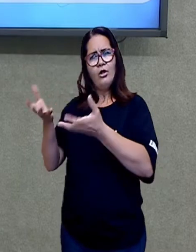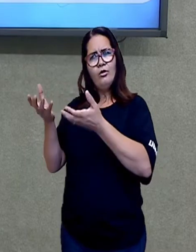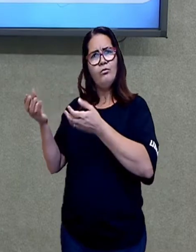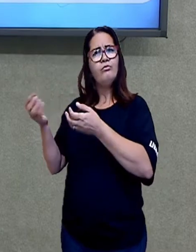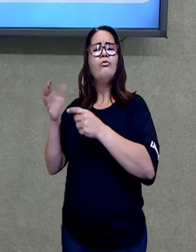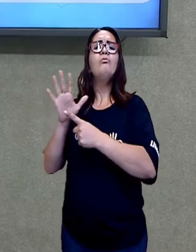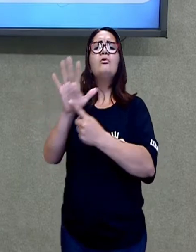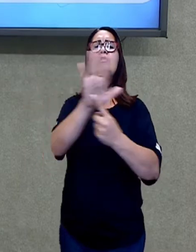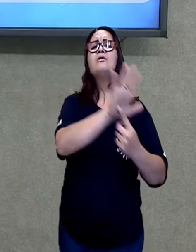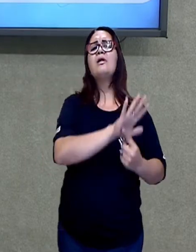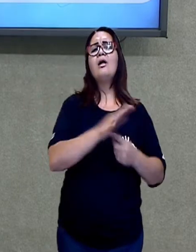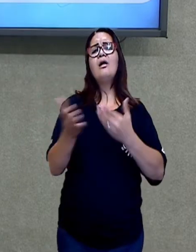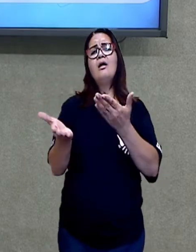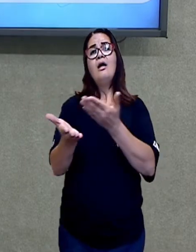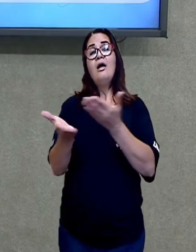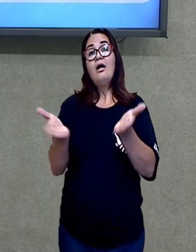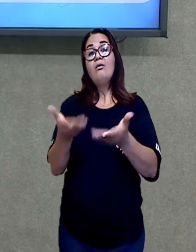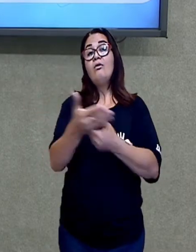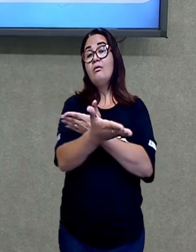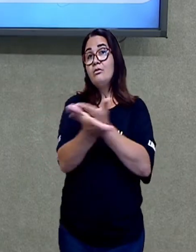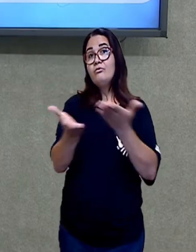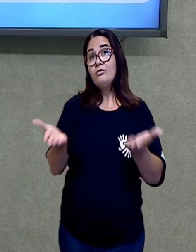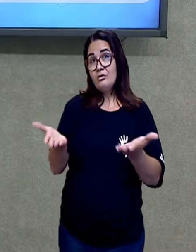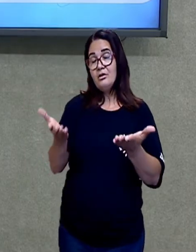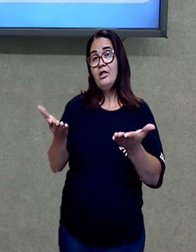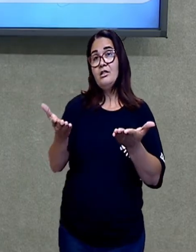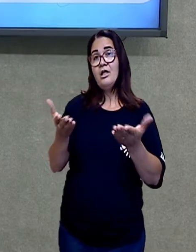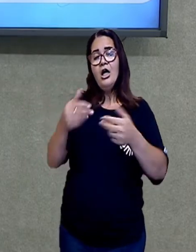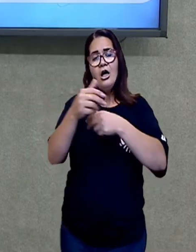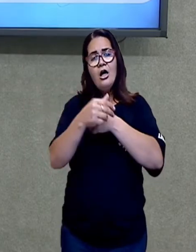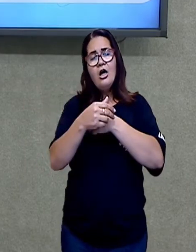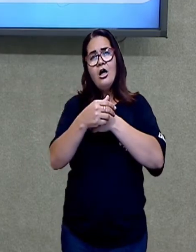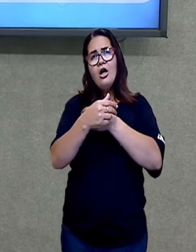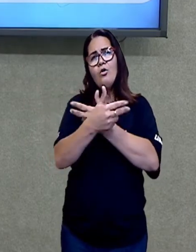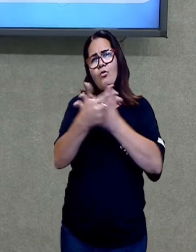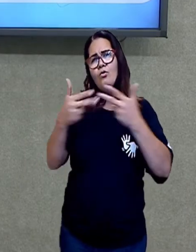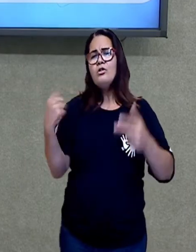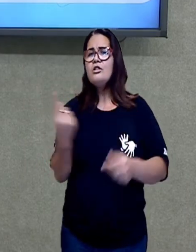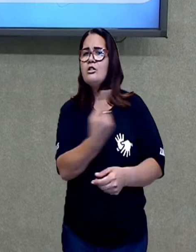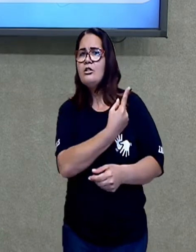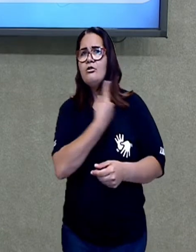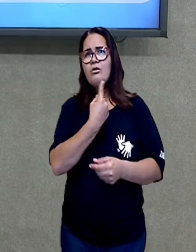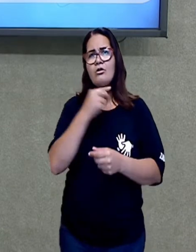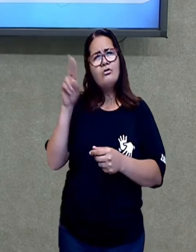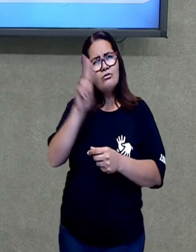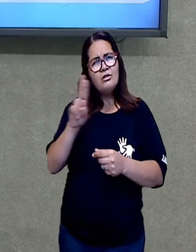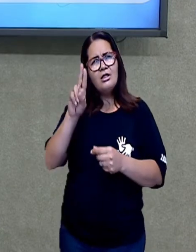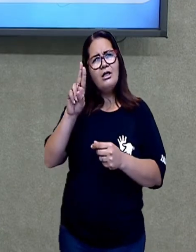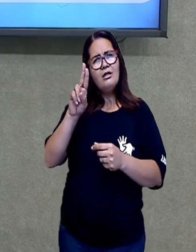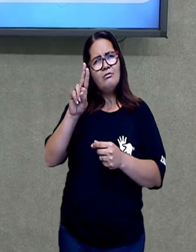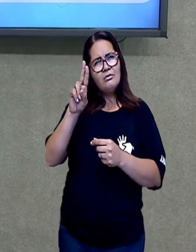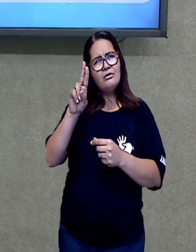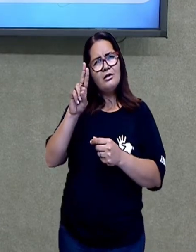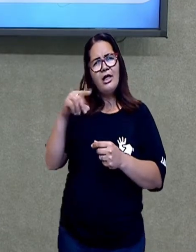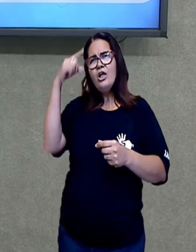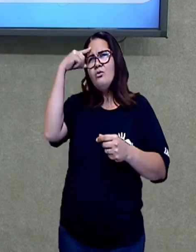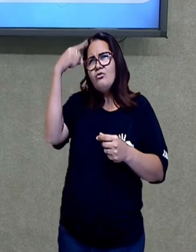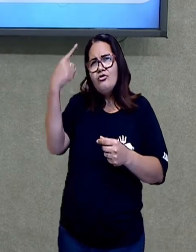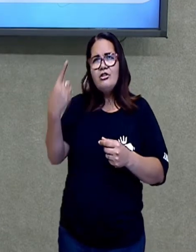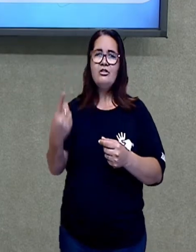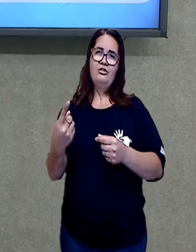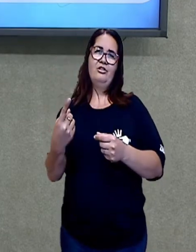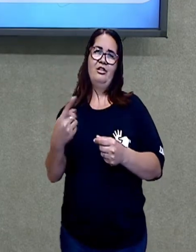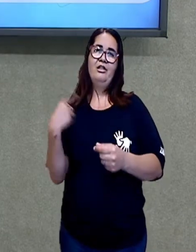caráter alimentício ou de higiene pessoal, para que vocês possam conhecer e tenham ideia de alguns produtos que